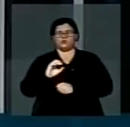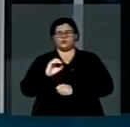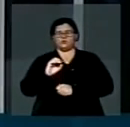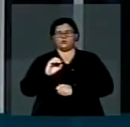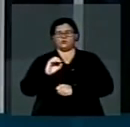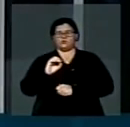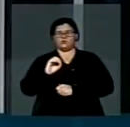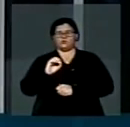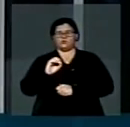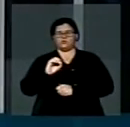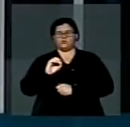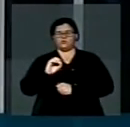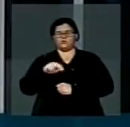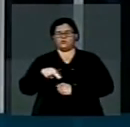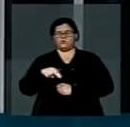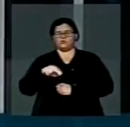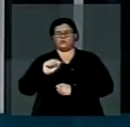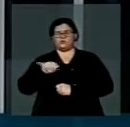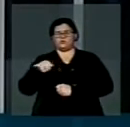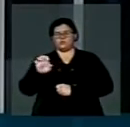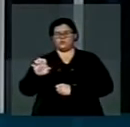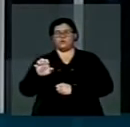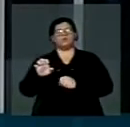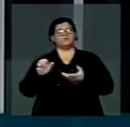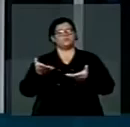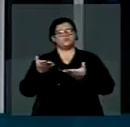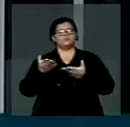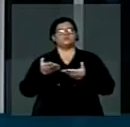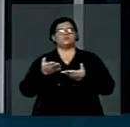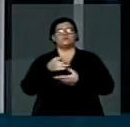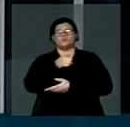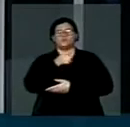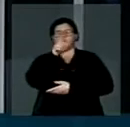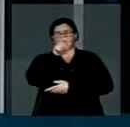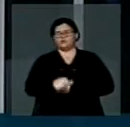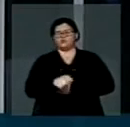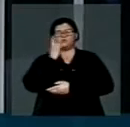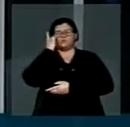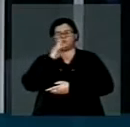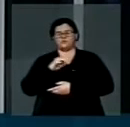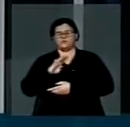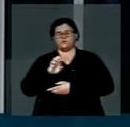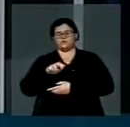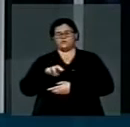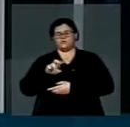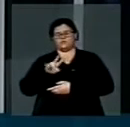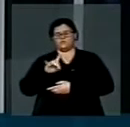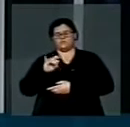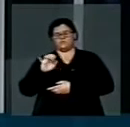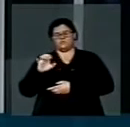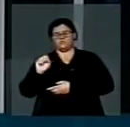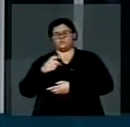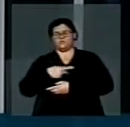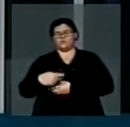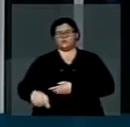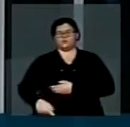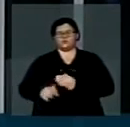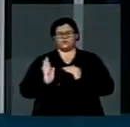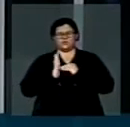Jovens Empresários. Deputado Mauro Benevides, que é um marco na história desse Congresso Nacional, presidente do